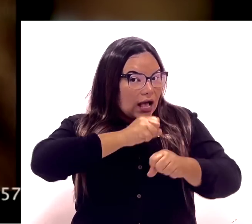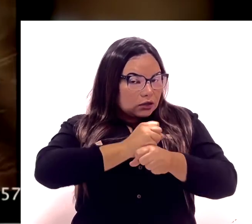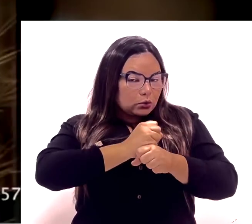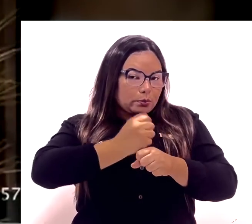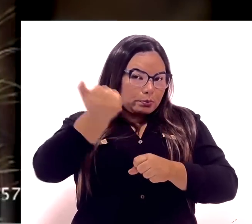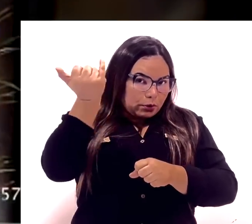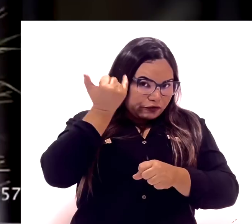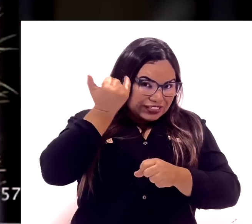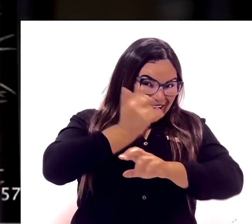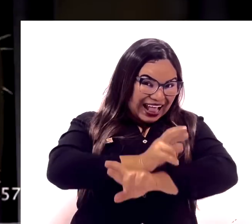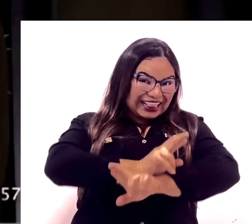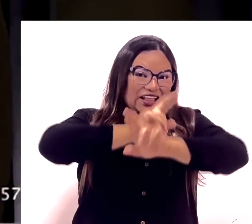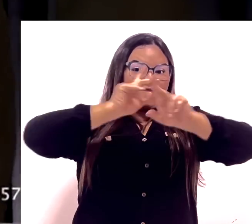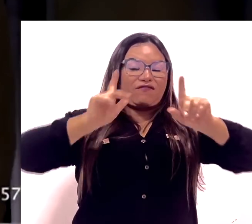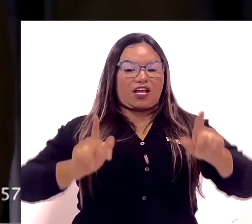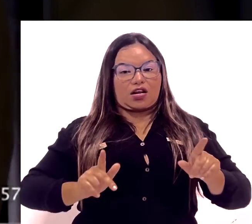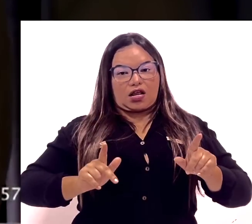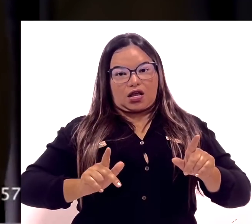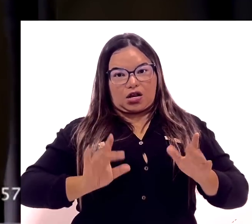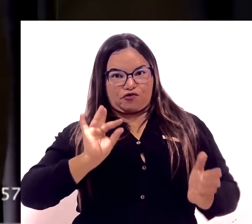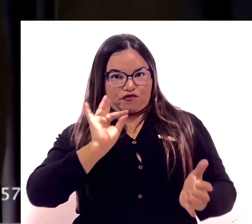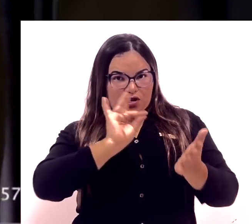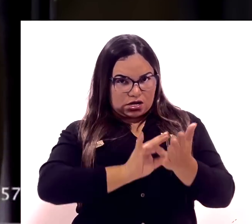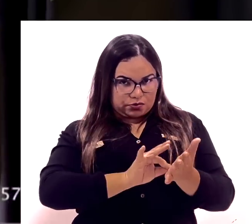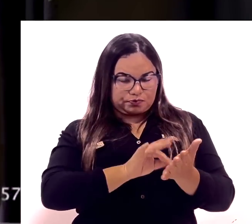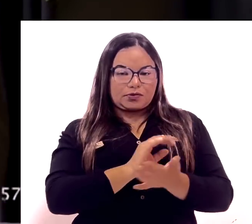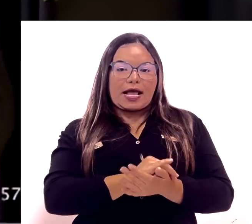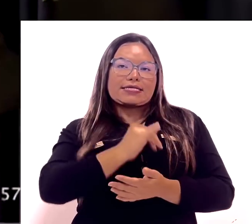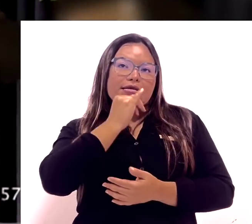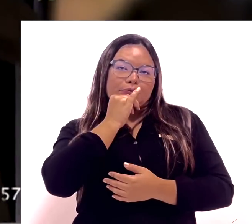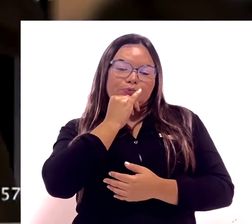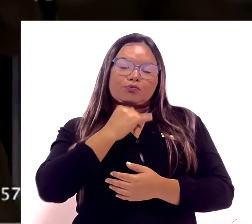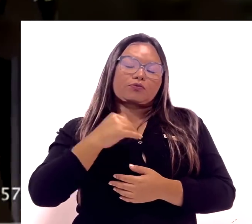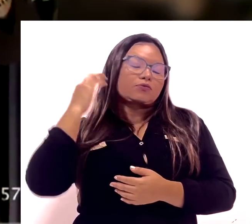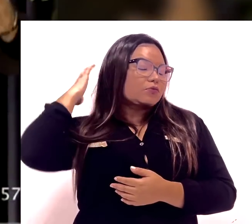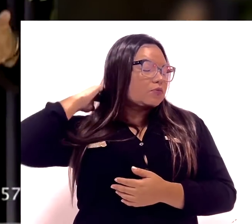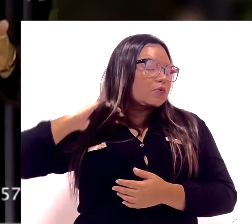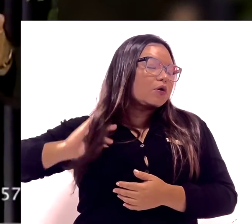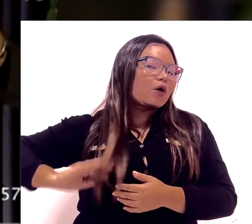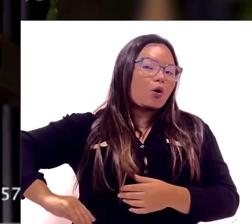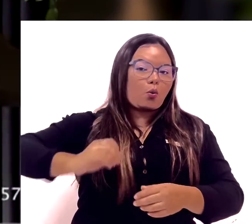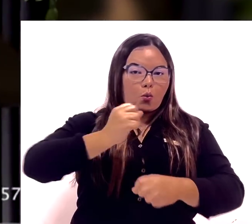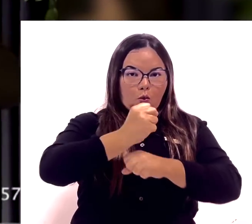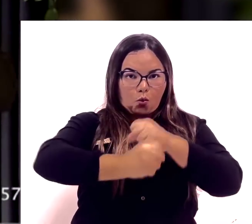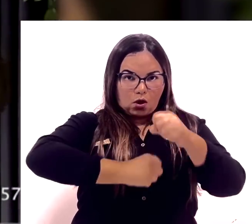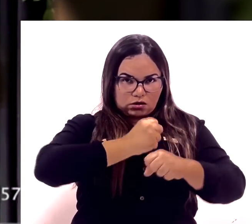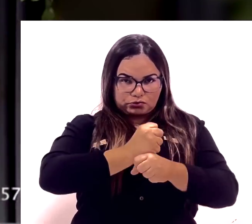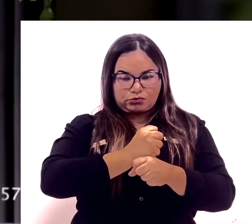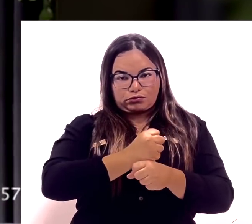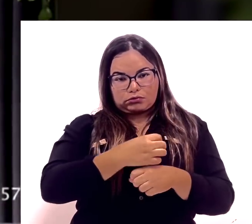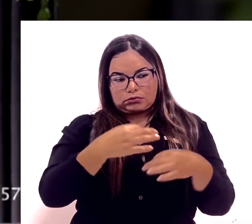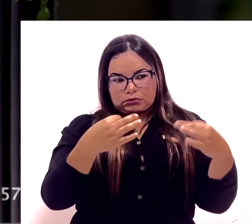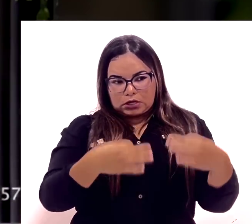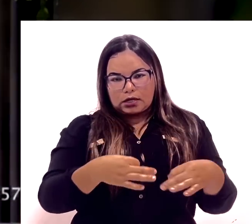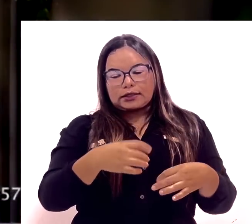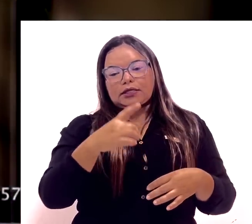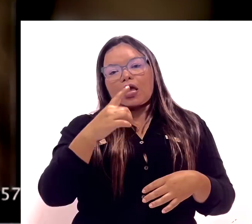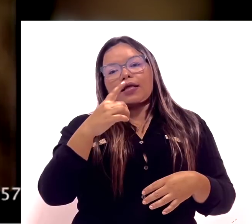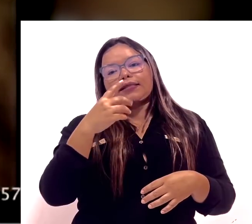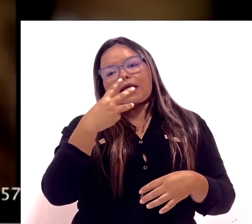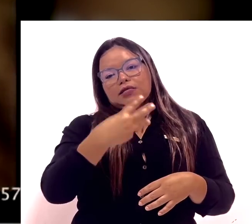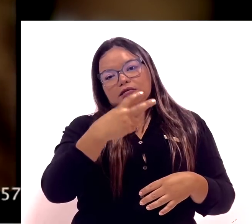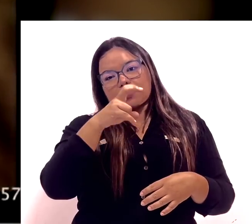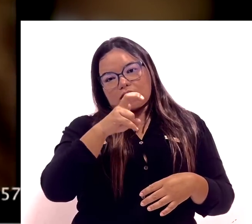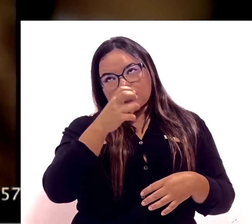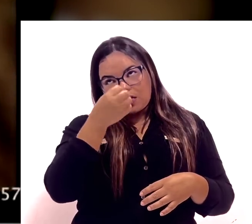Um ano em sentido profético tinha 360 dias, porque o ano hebraico tinha 360 dias.